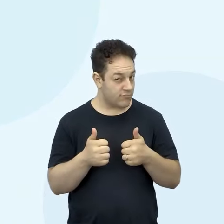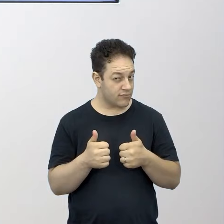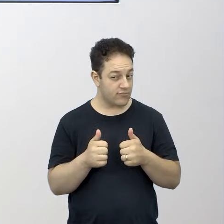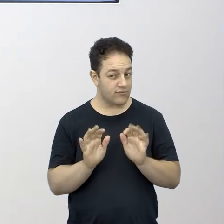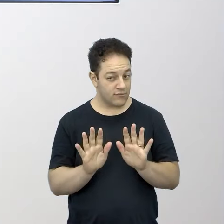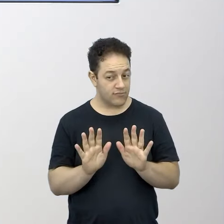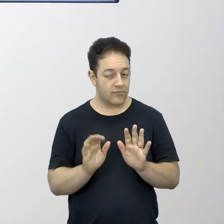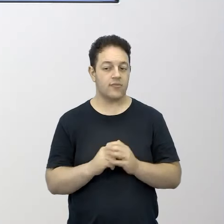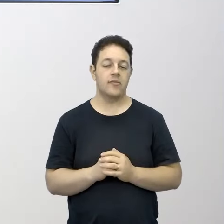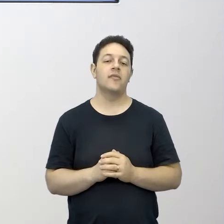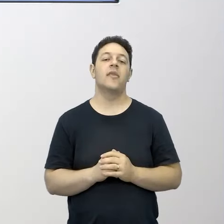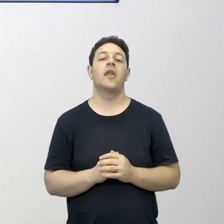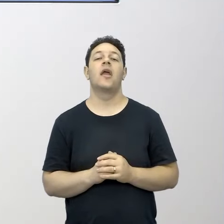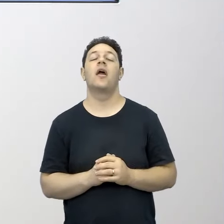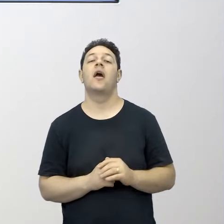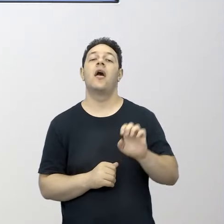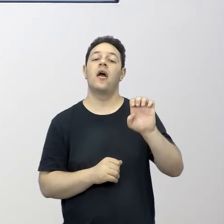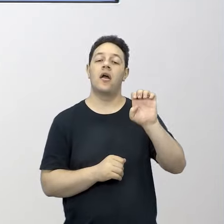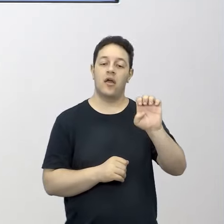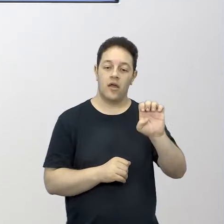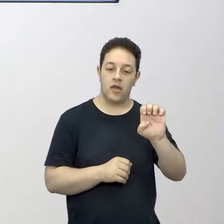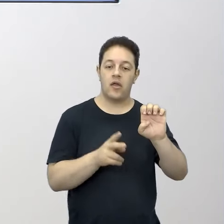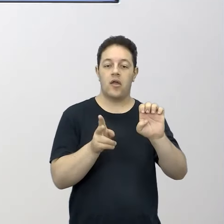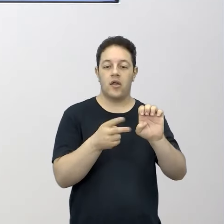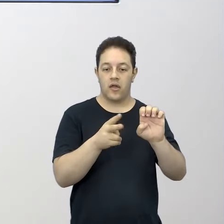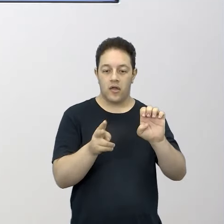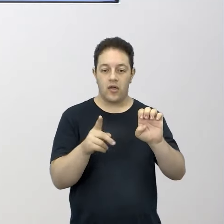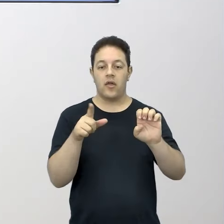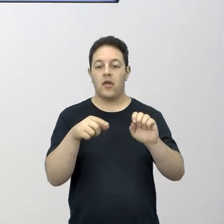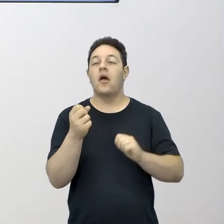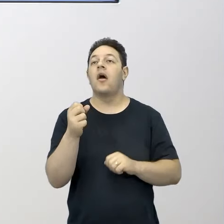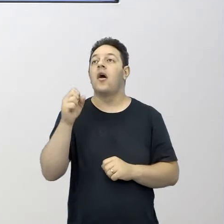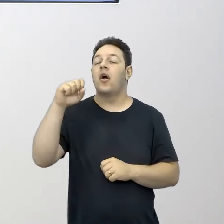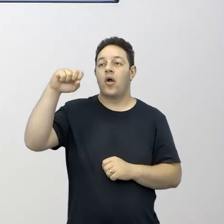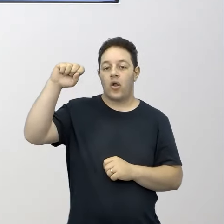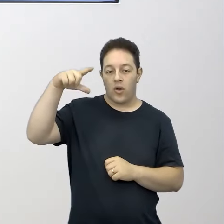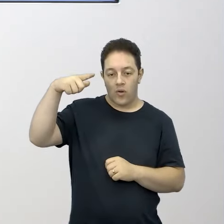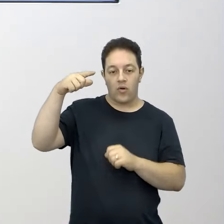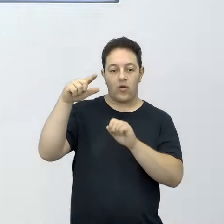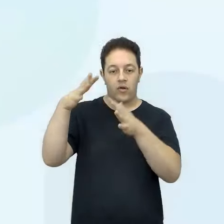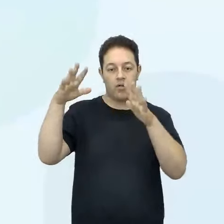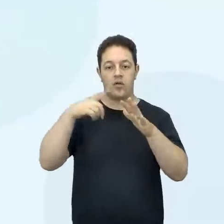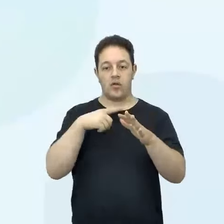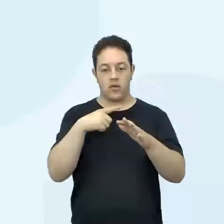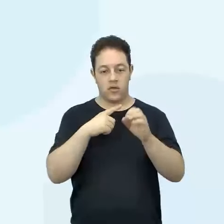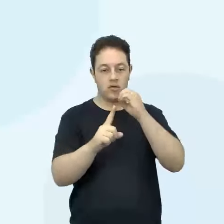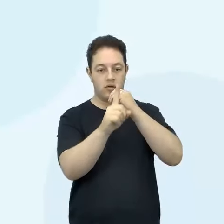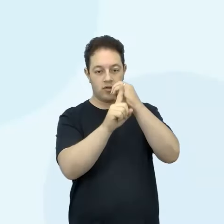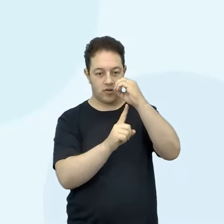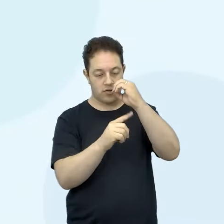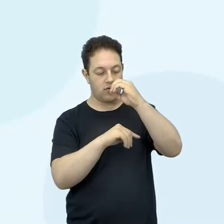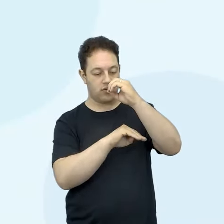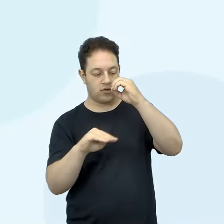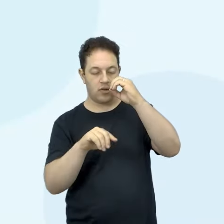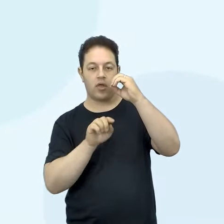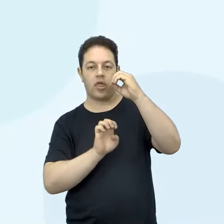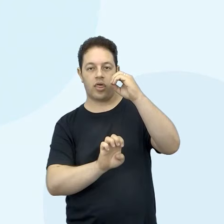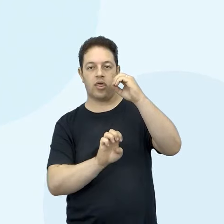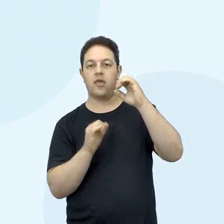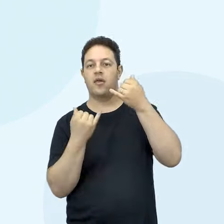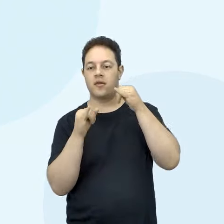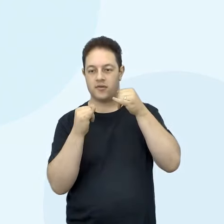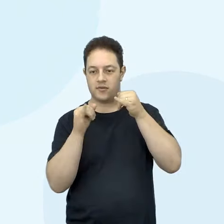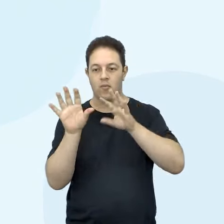Por definição, então, a eficiência é a razão entre a quantidade de luz produzida, φ, e a energia consumida,